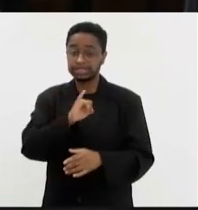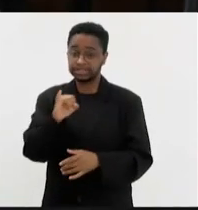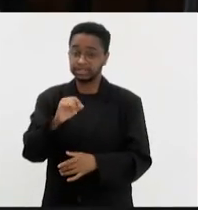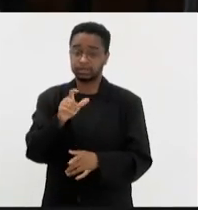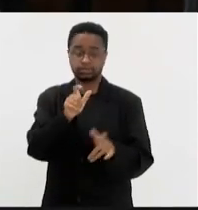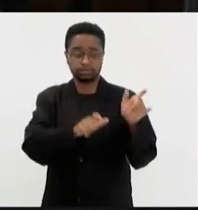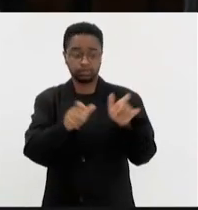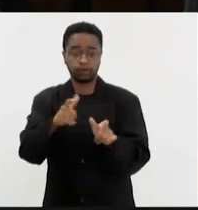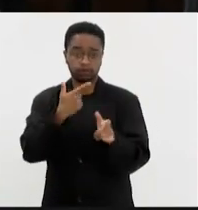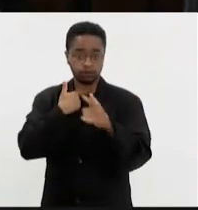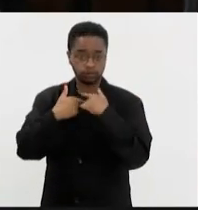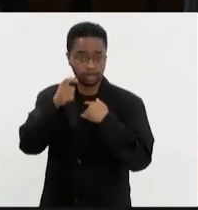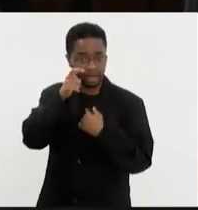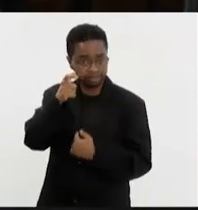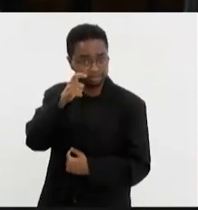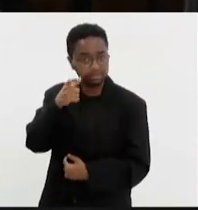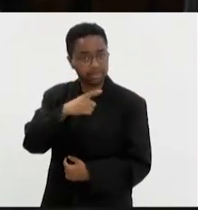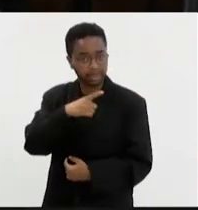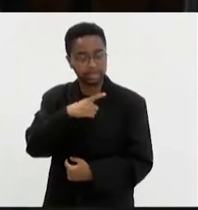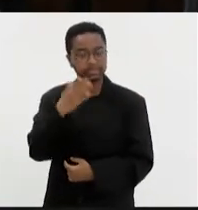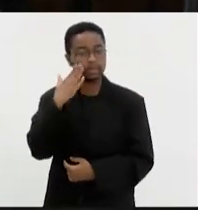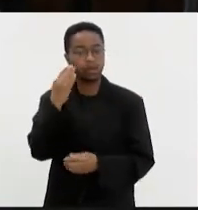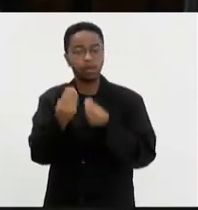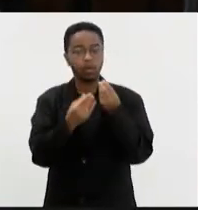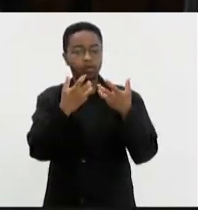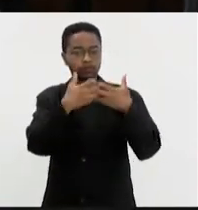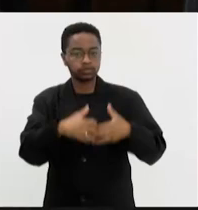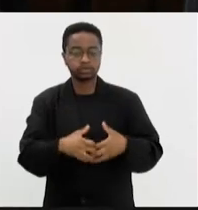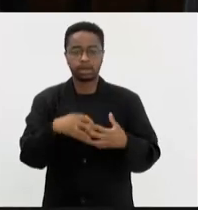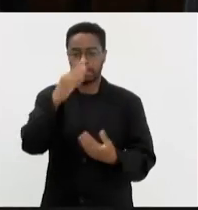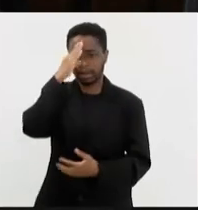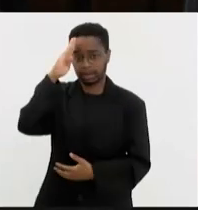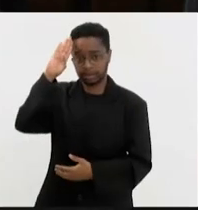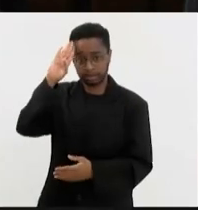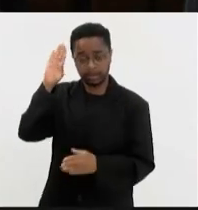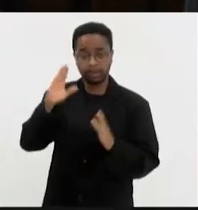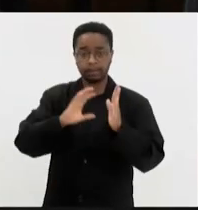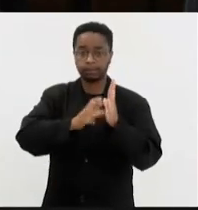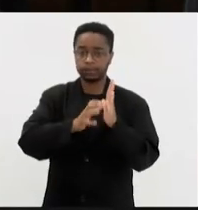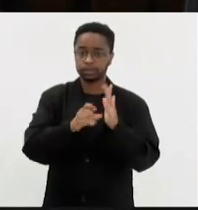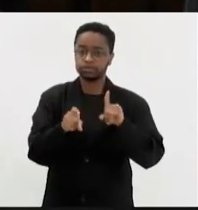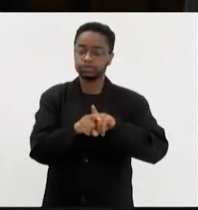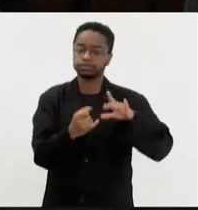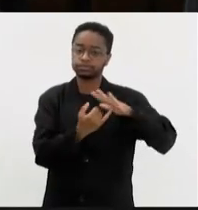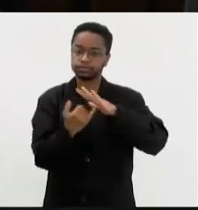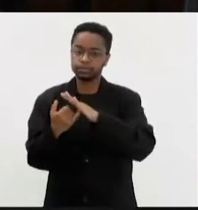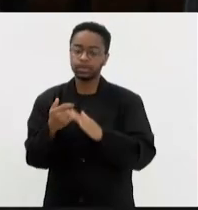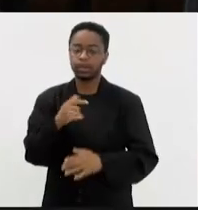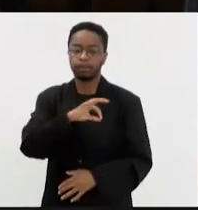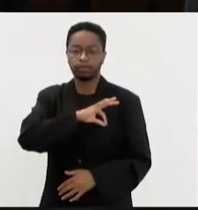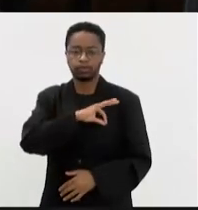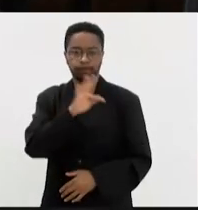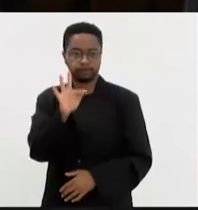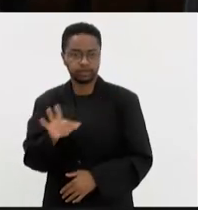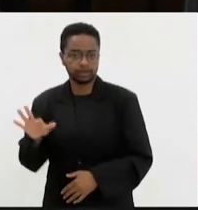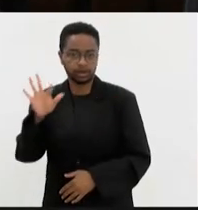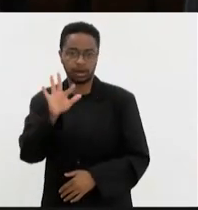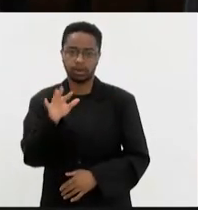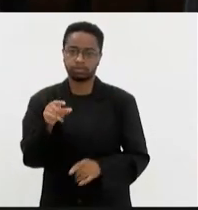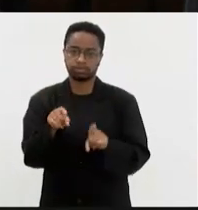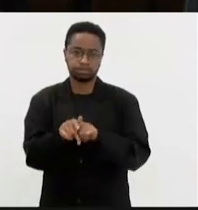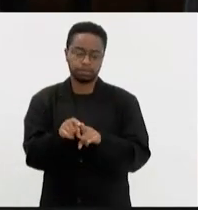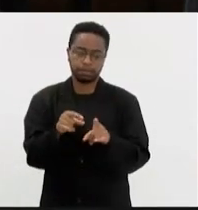atores interessados da academia dos partidos das instituições do governo Polícia Federal eh eh eh